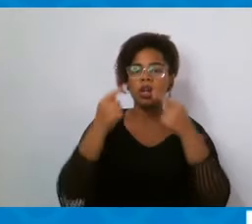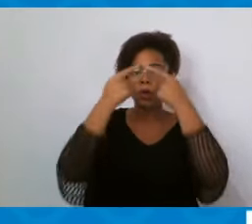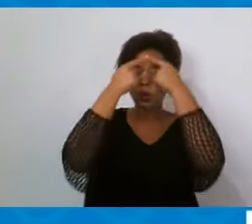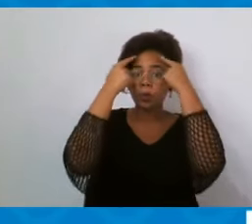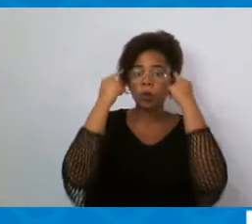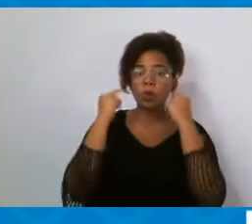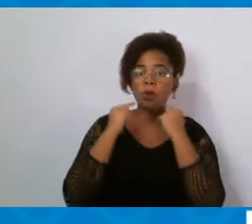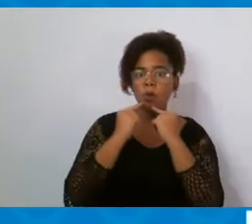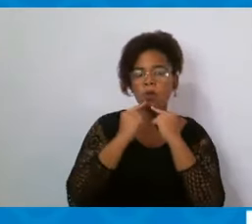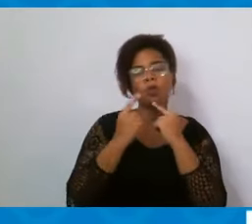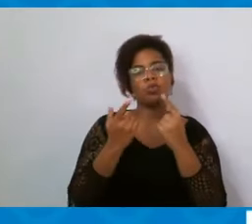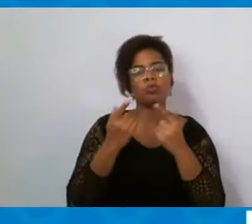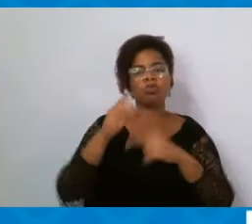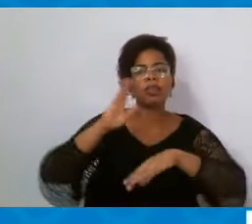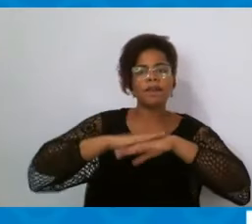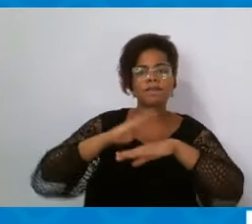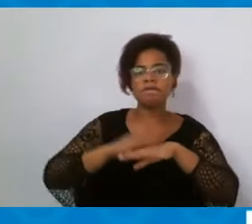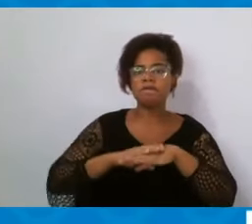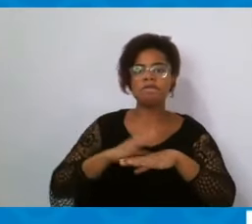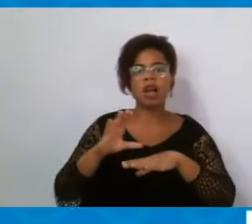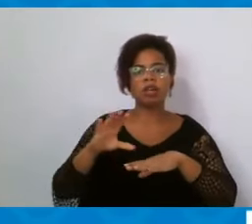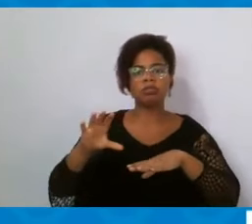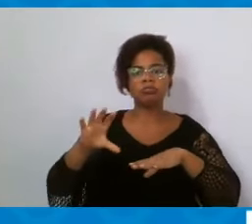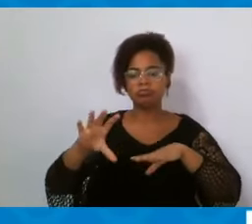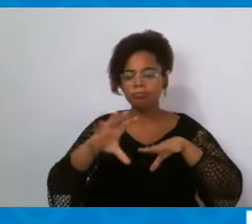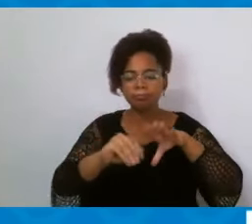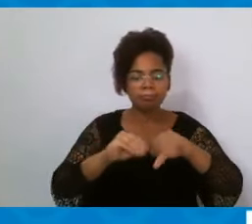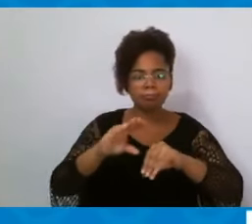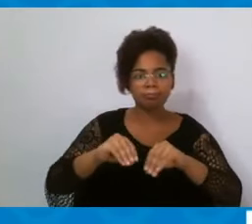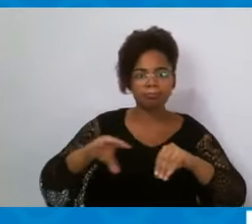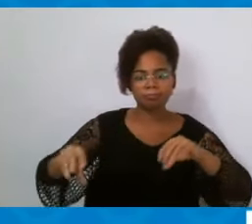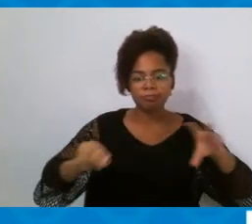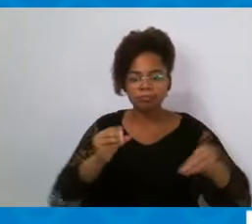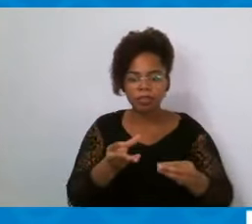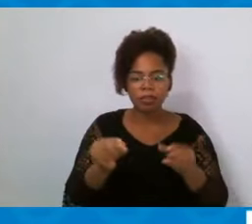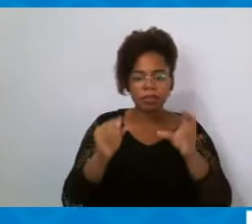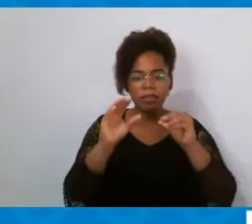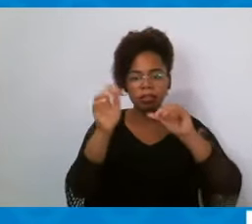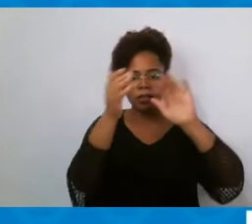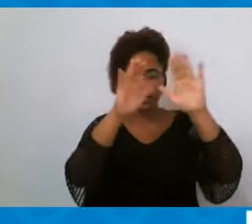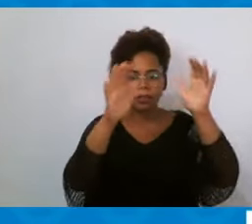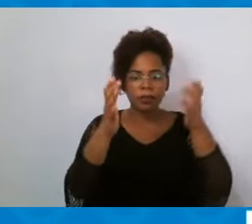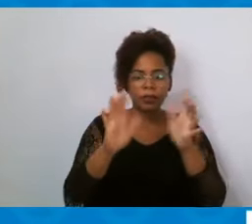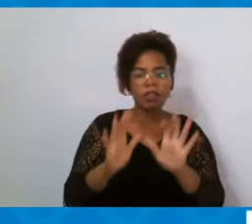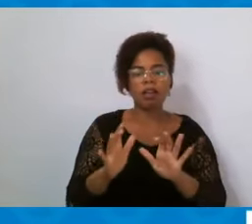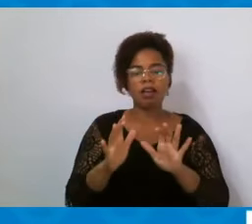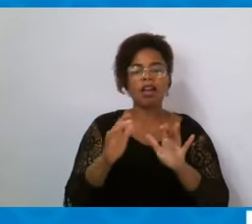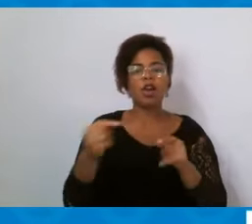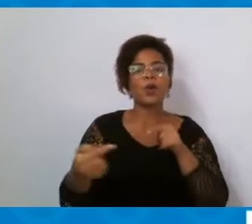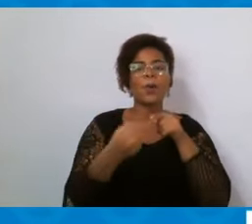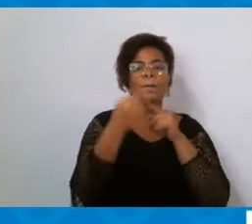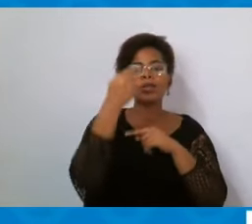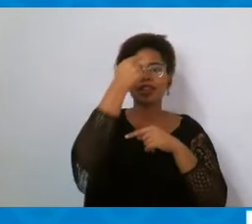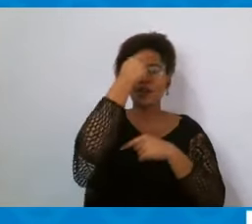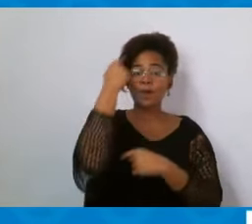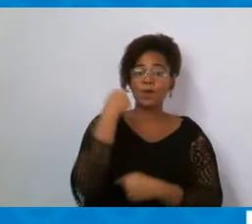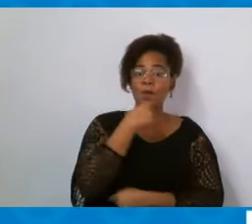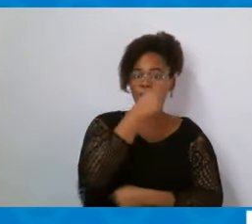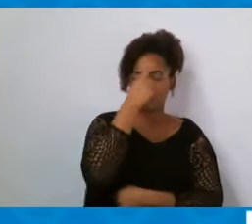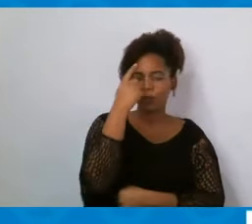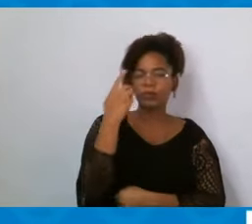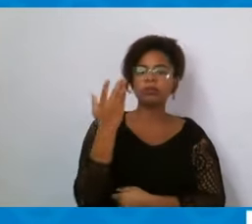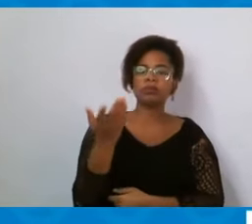que é toda em formato de triângulos e quadrados, mas você reconhece ali um jogo estético onde você